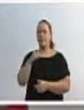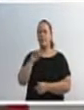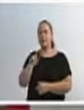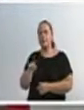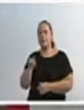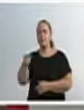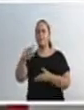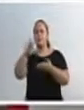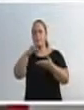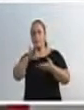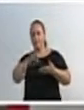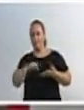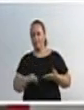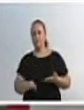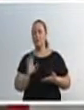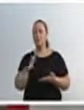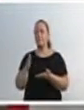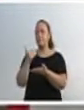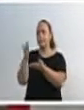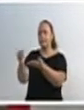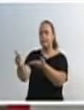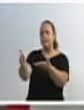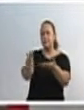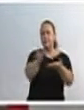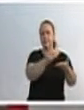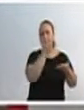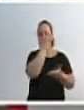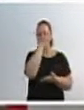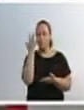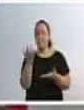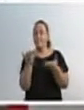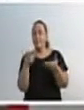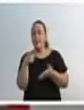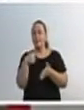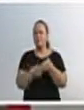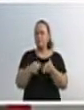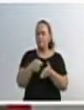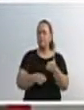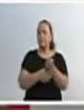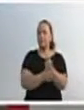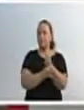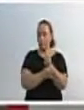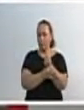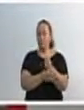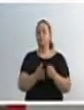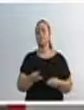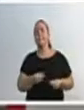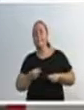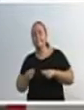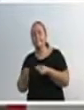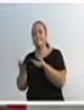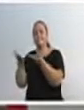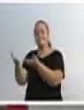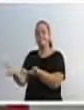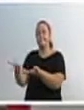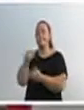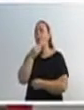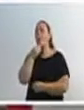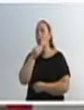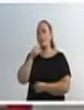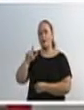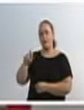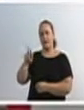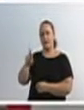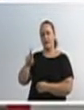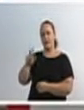mil assinaturas, fizemos um abastinado com mais de 10 mil assinaturas, entregamos ao secretário Bruga, se me permite dizer,